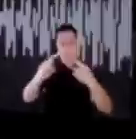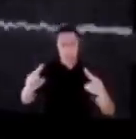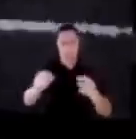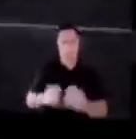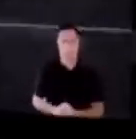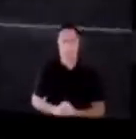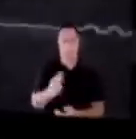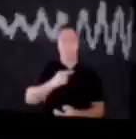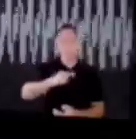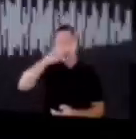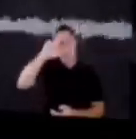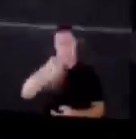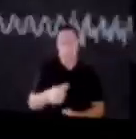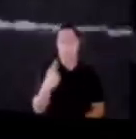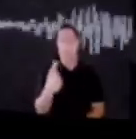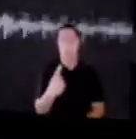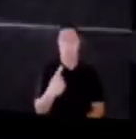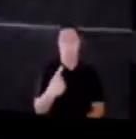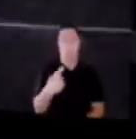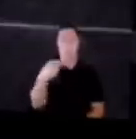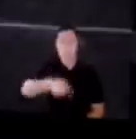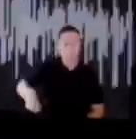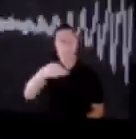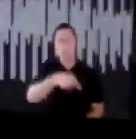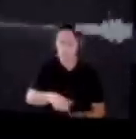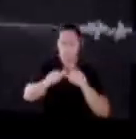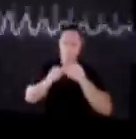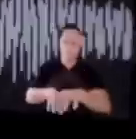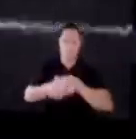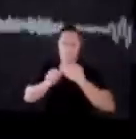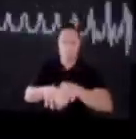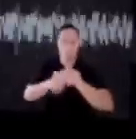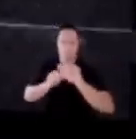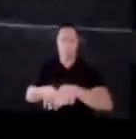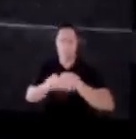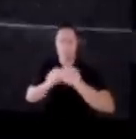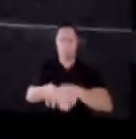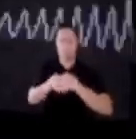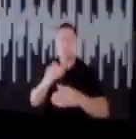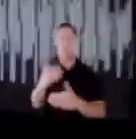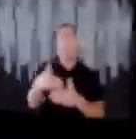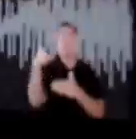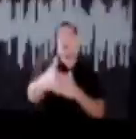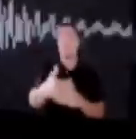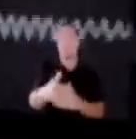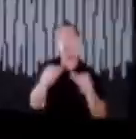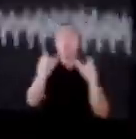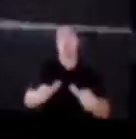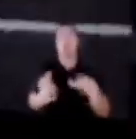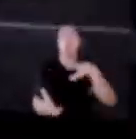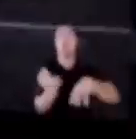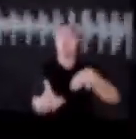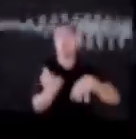uma só senhores vamos marchar para frente do Congresso Nacional na Alvorada